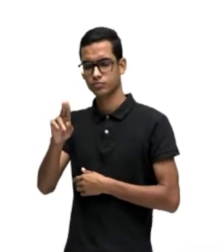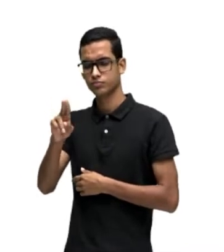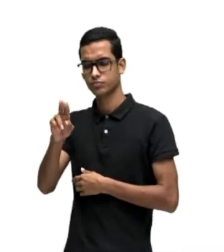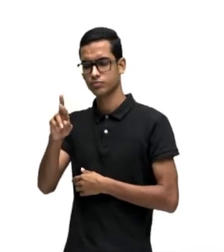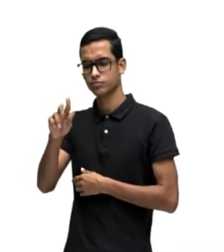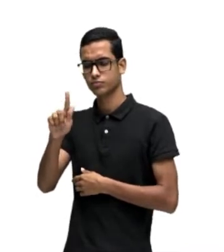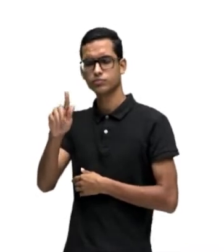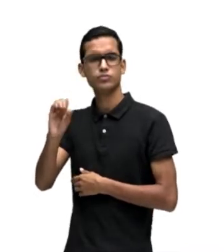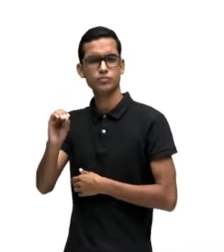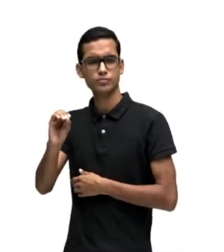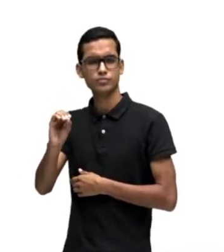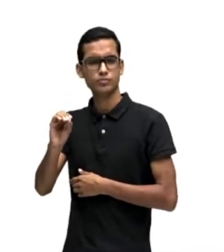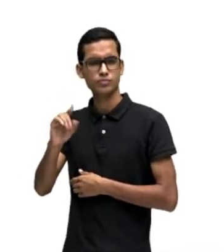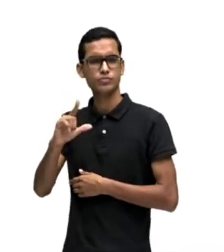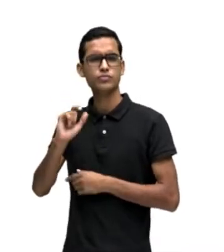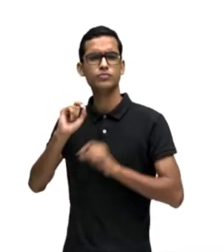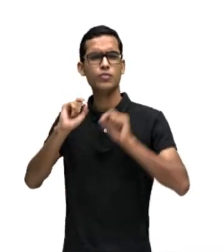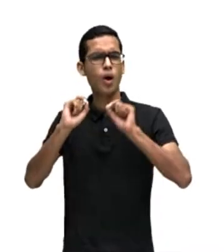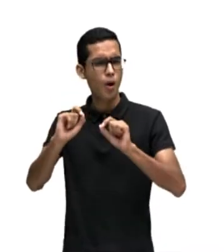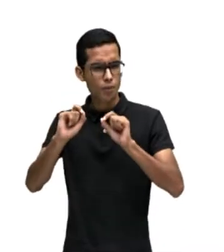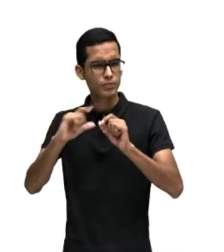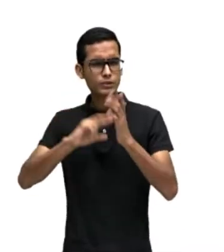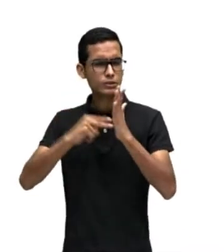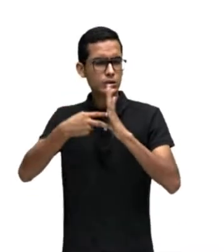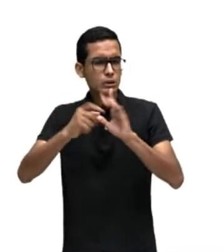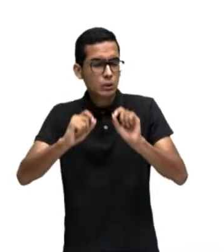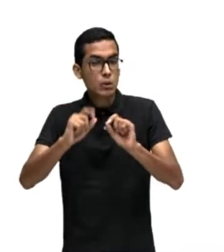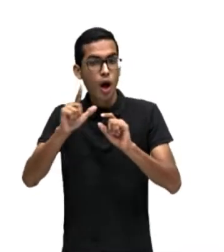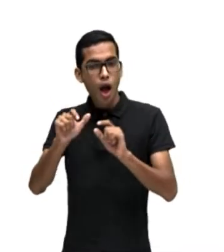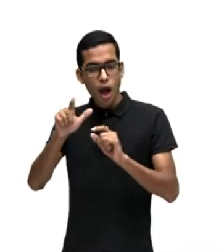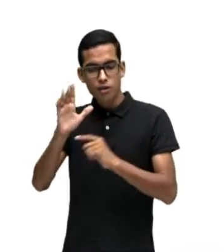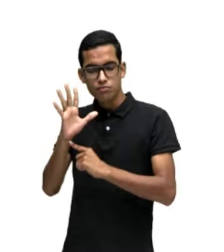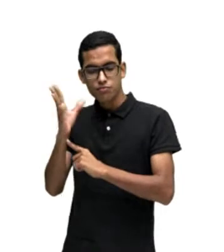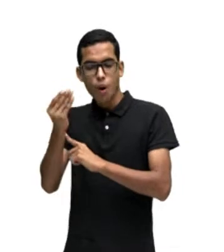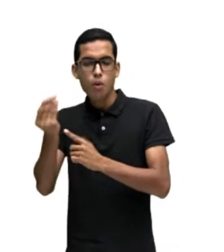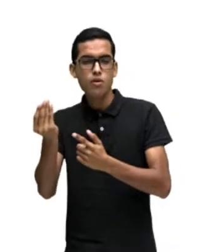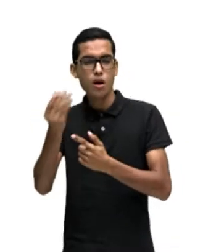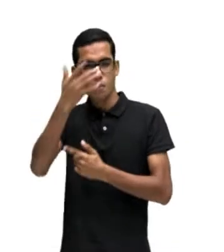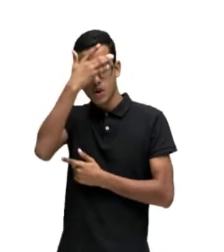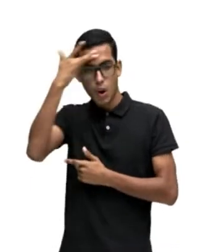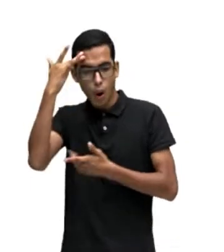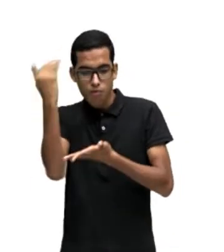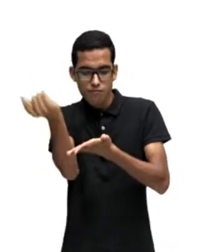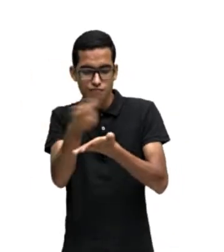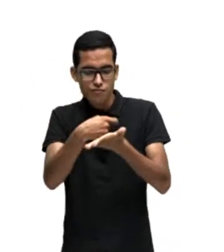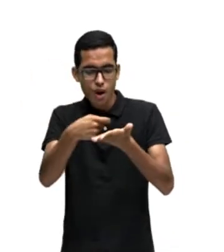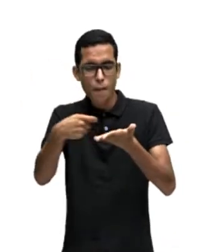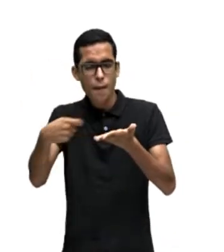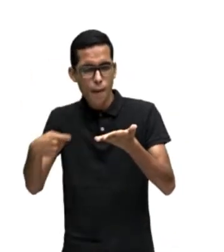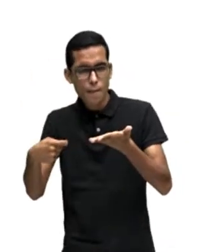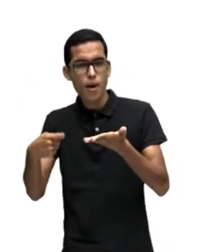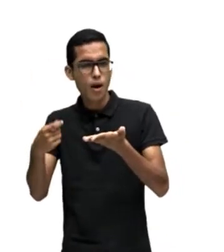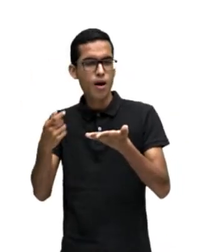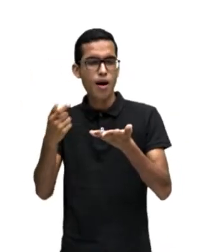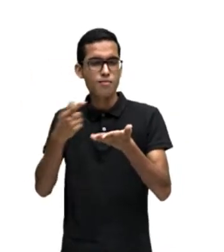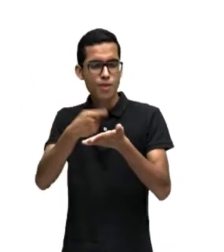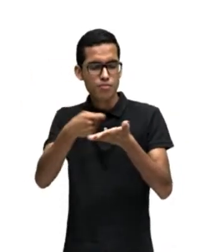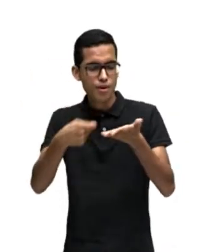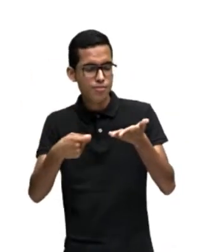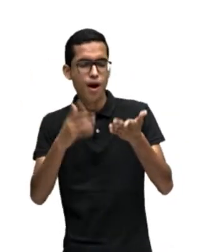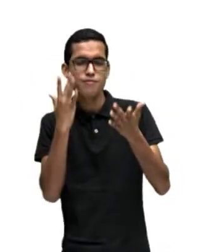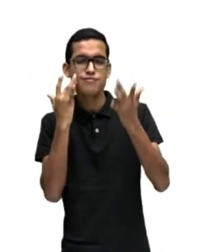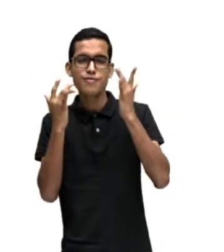de escrever peças de teatro, sendo o dramaturgo a pessoa responsável pela composição